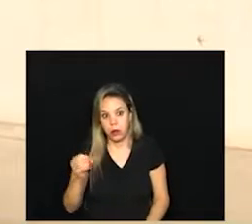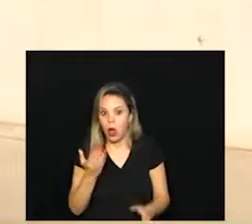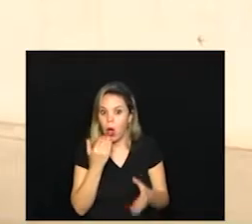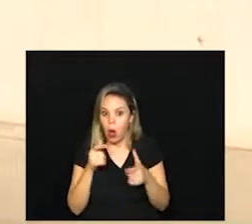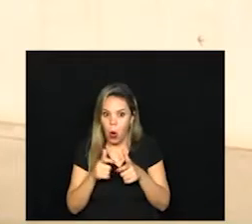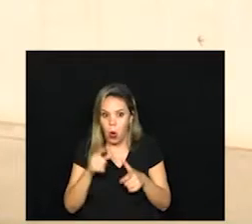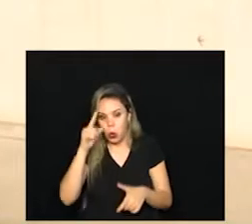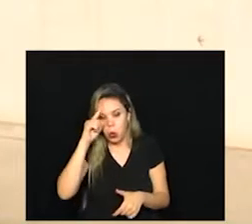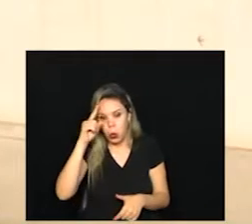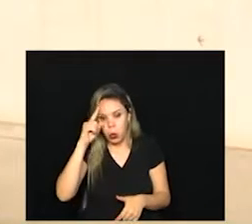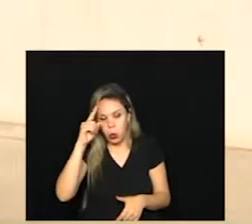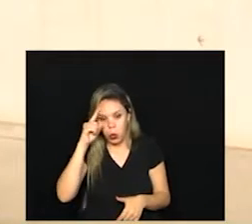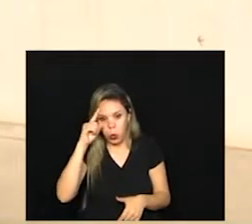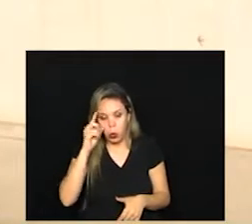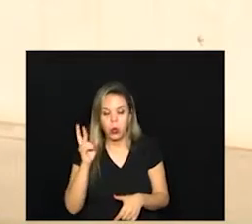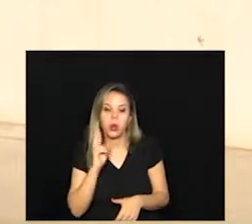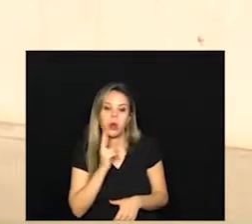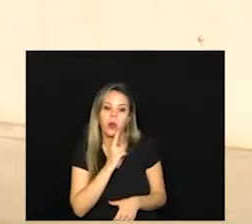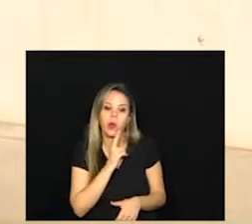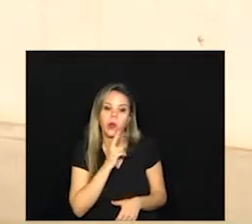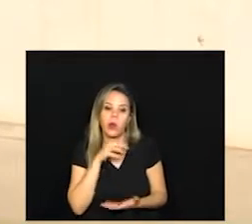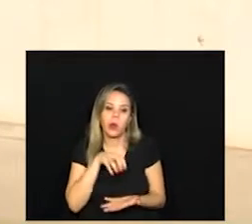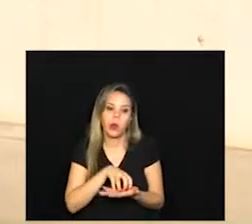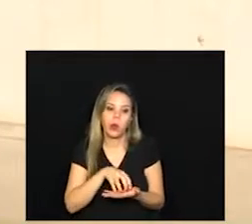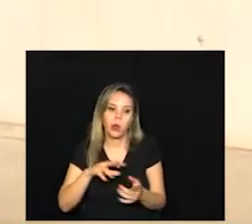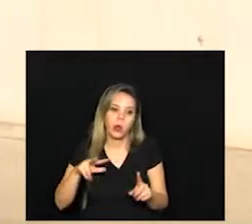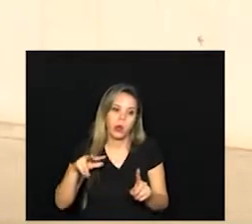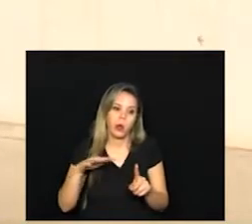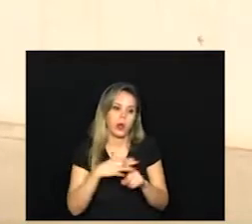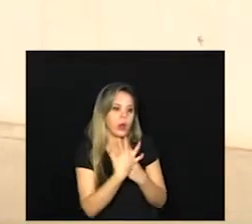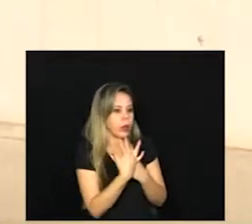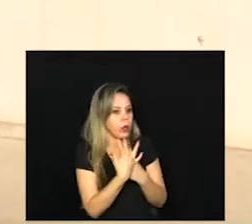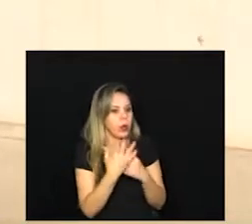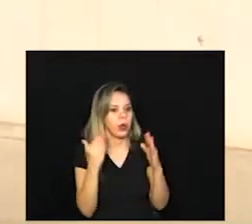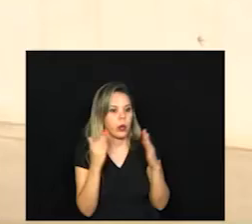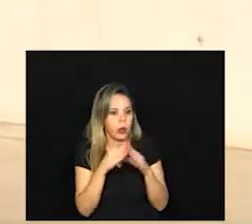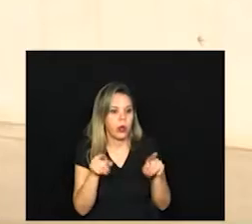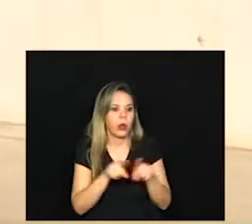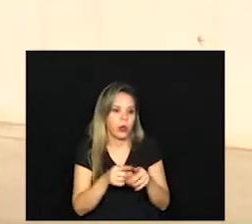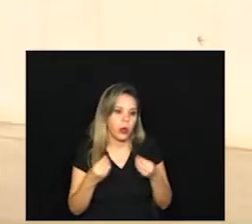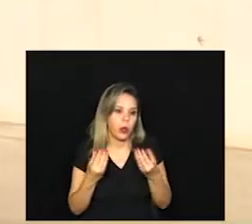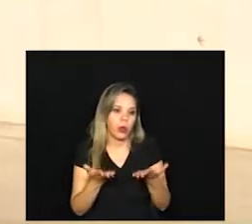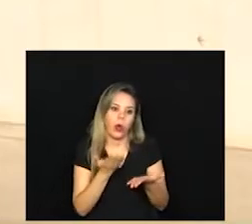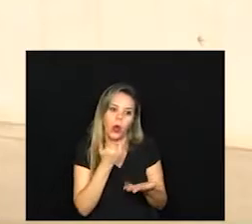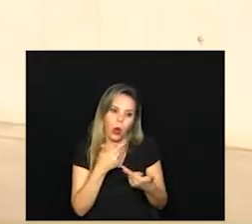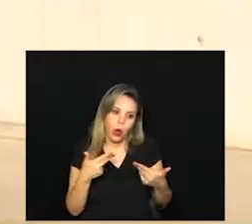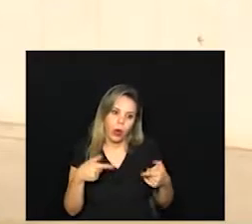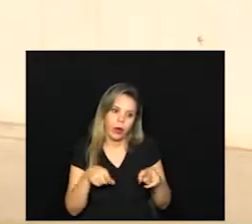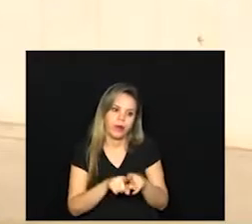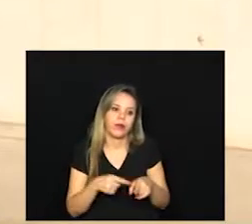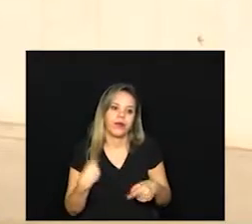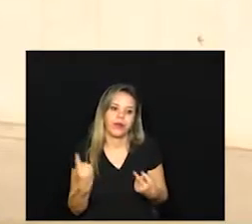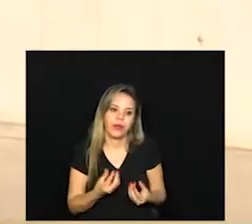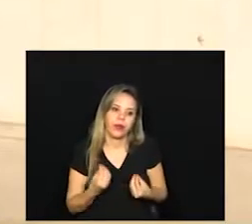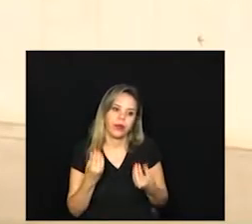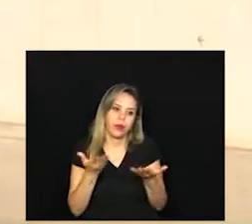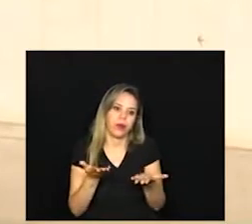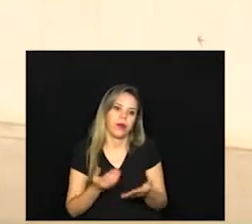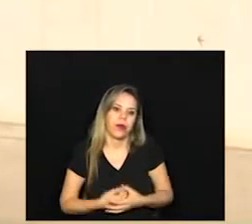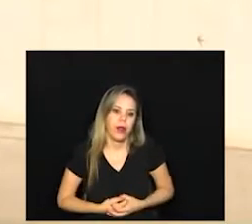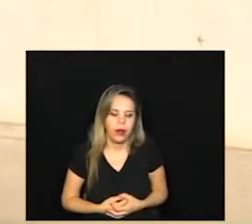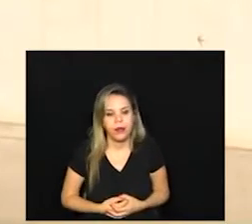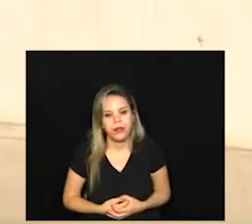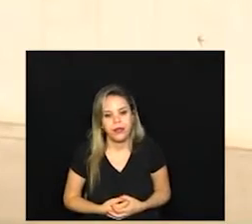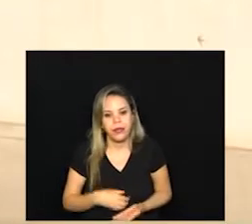marmitex diariamente lá no Refeitório da Cidadania. E a Casa da Cidadania também oferta alimentos. Então, nós vamos oferecer